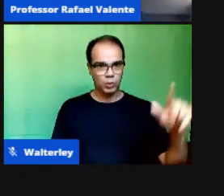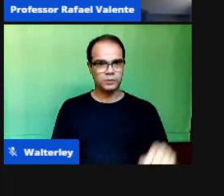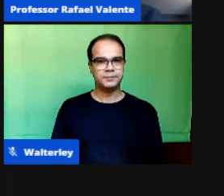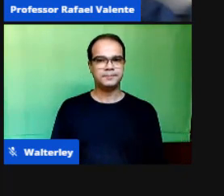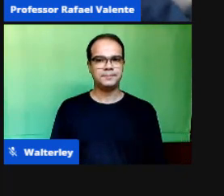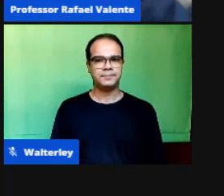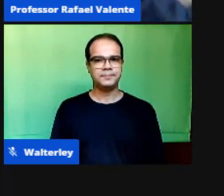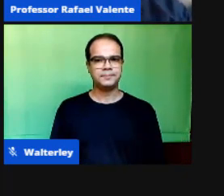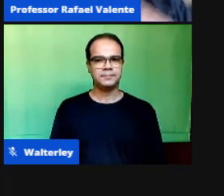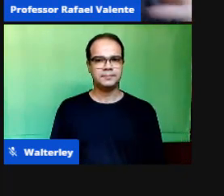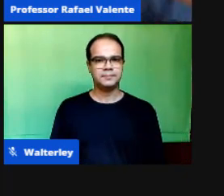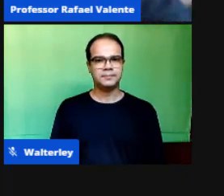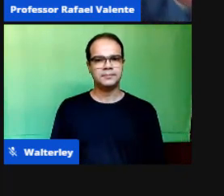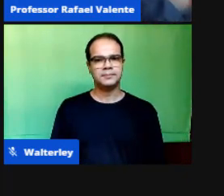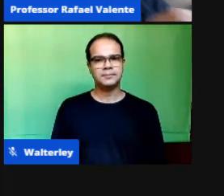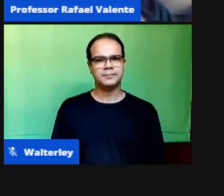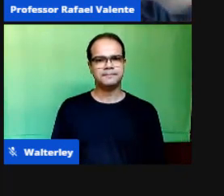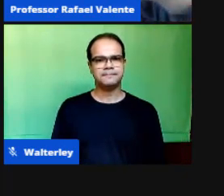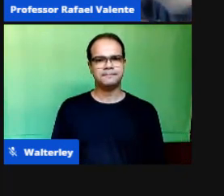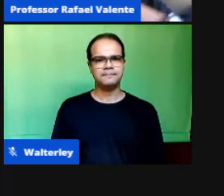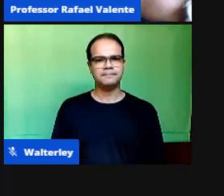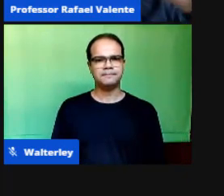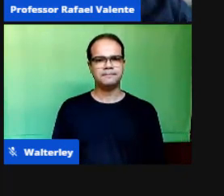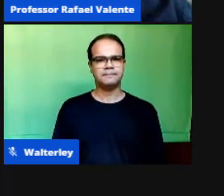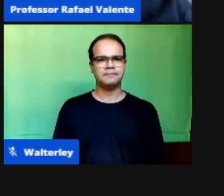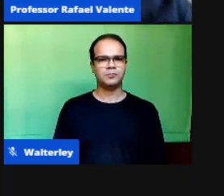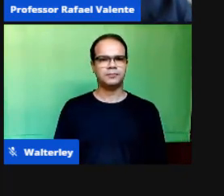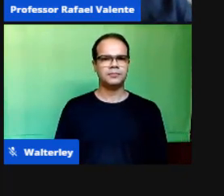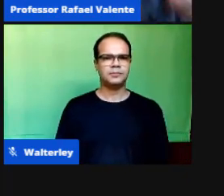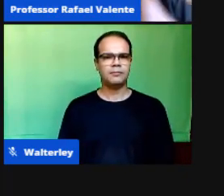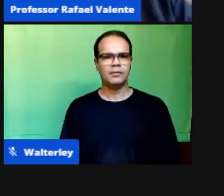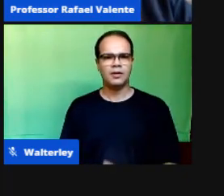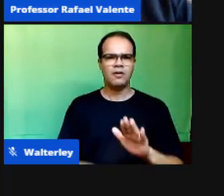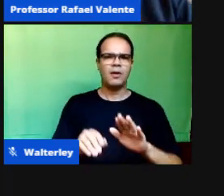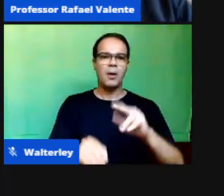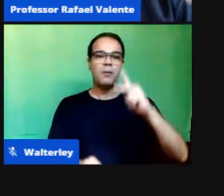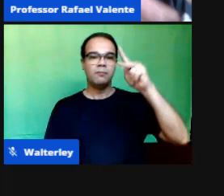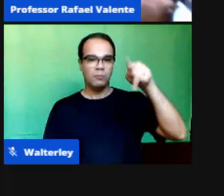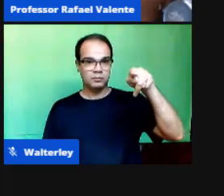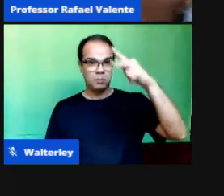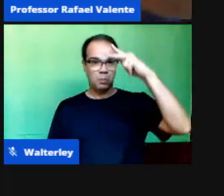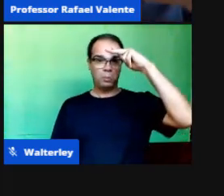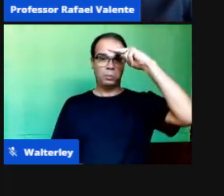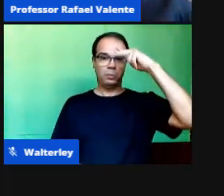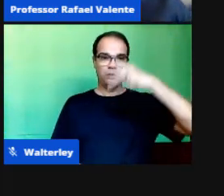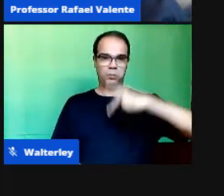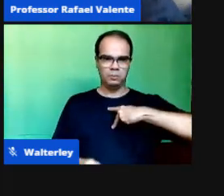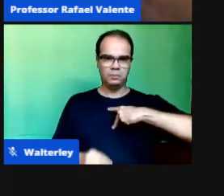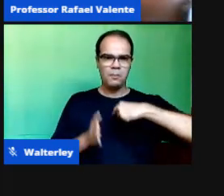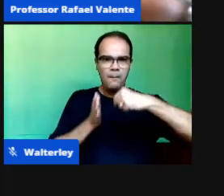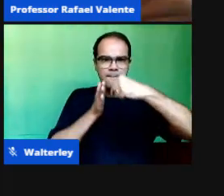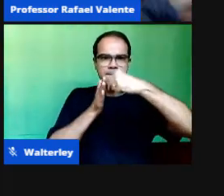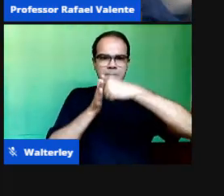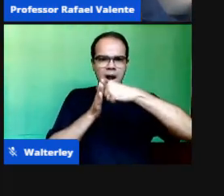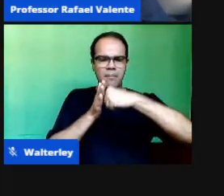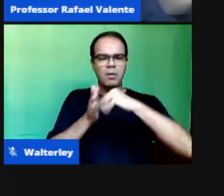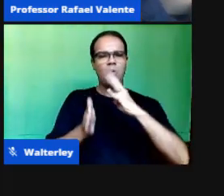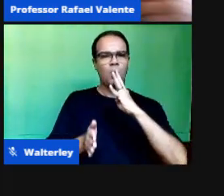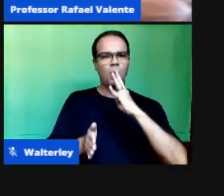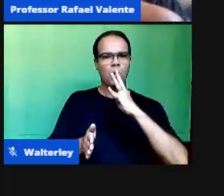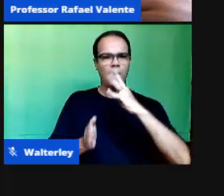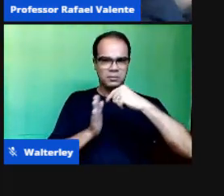Bom, pessoal, quando a gente fala do autoconhecimento, a simbologia que a